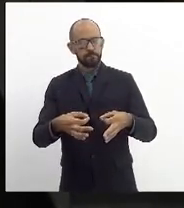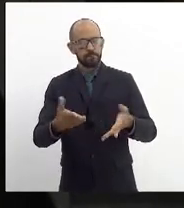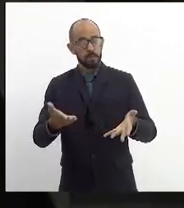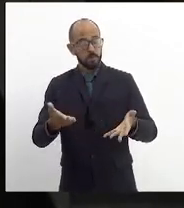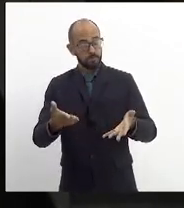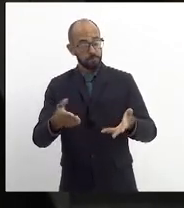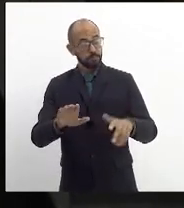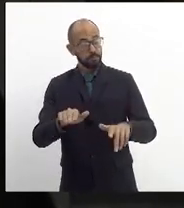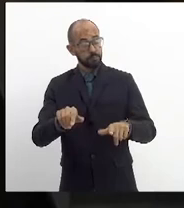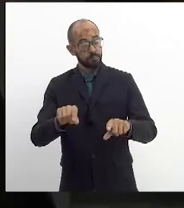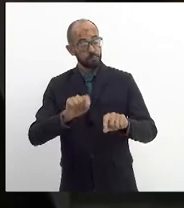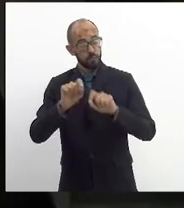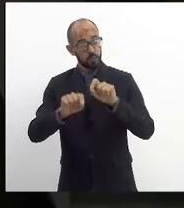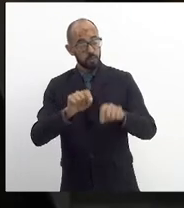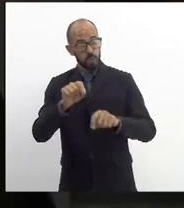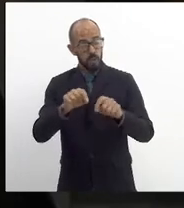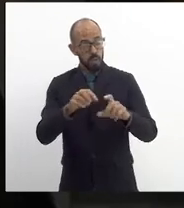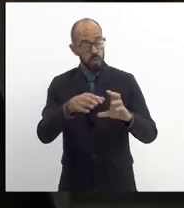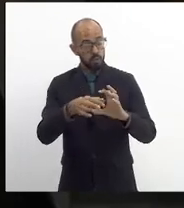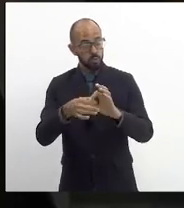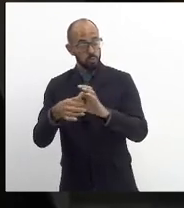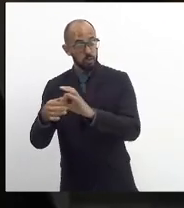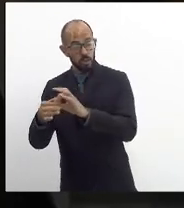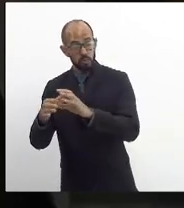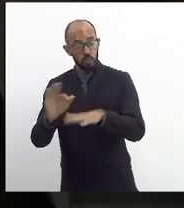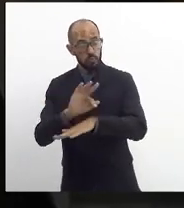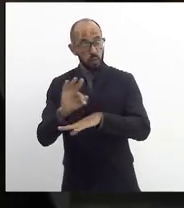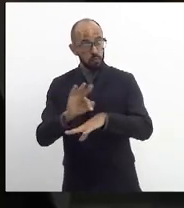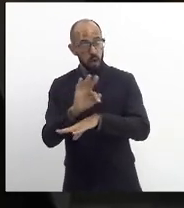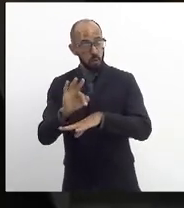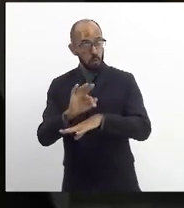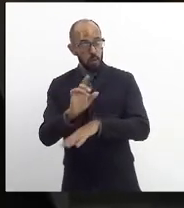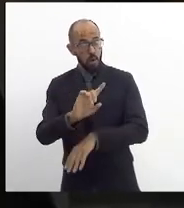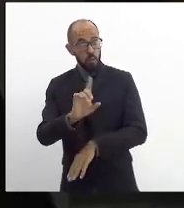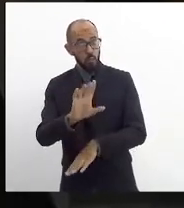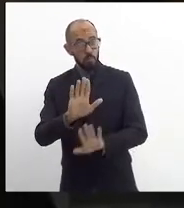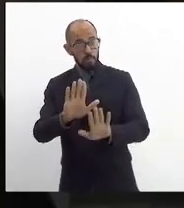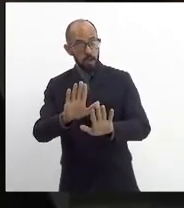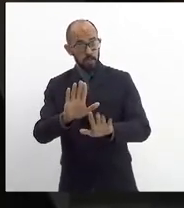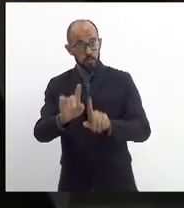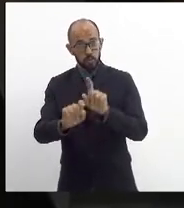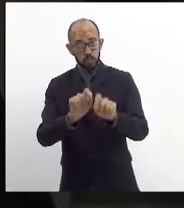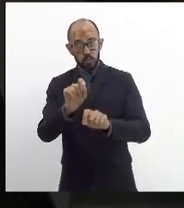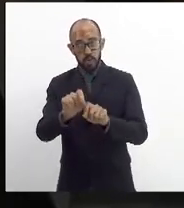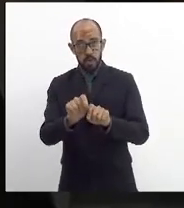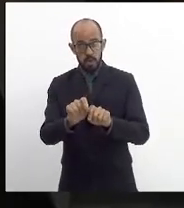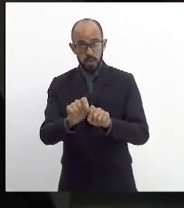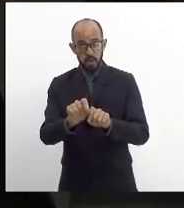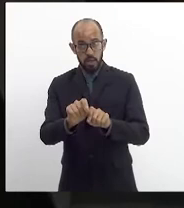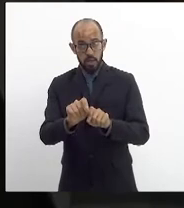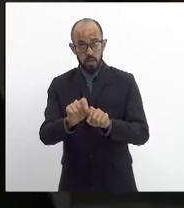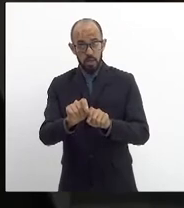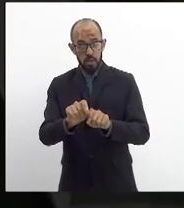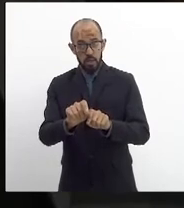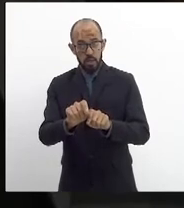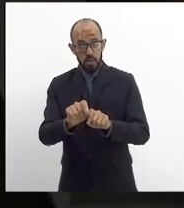sopa de vista formal mas sobre ponto de vista